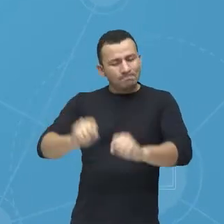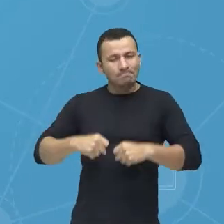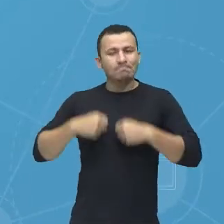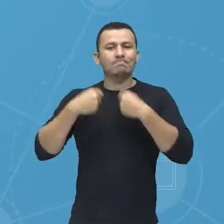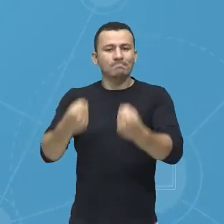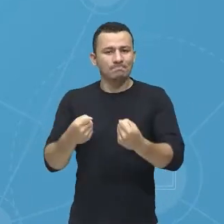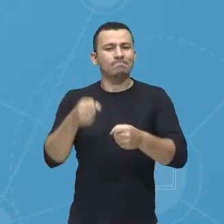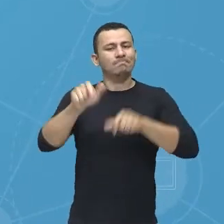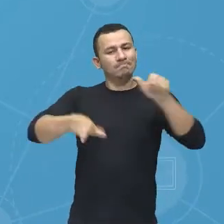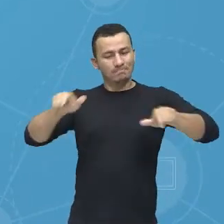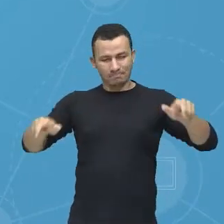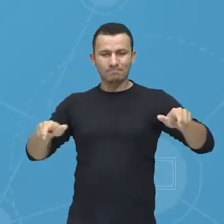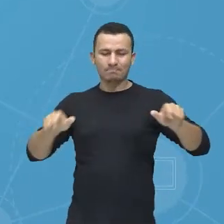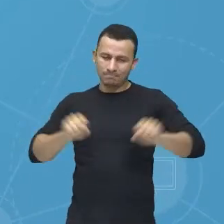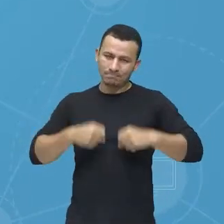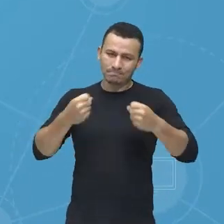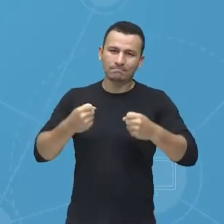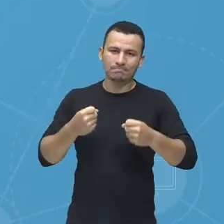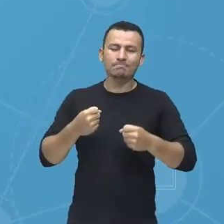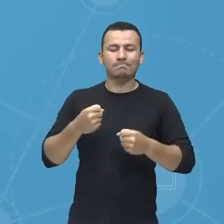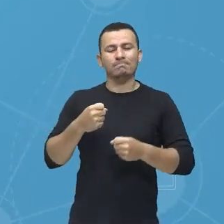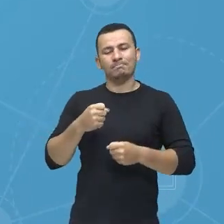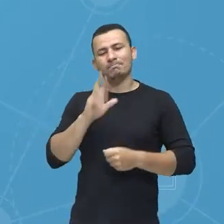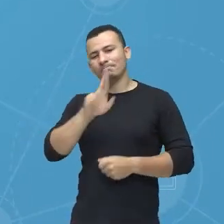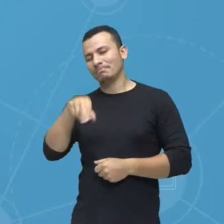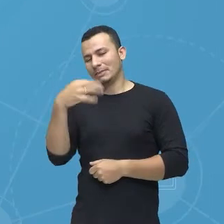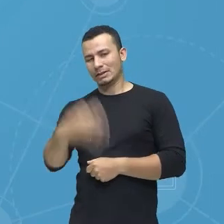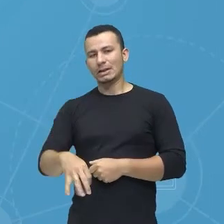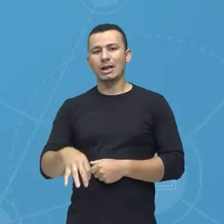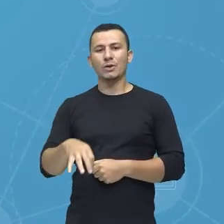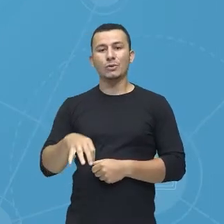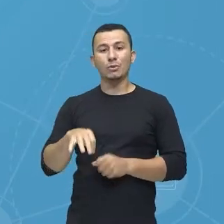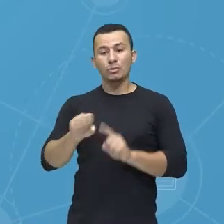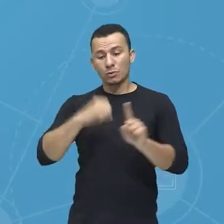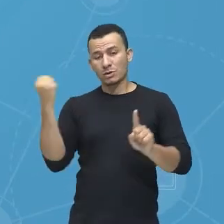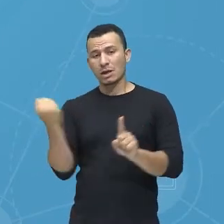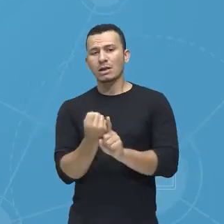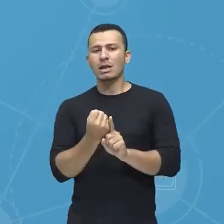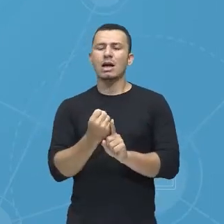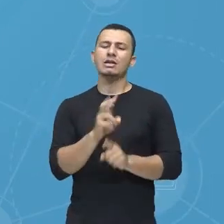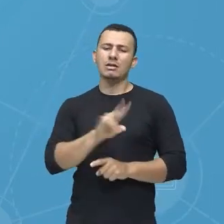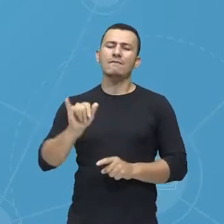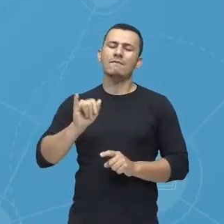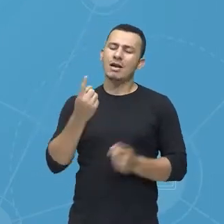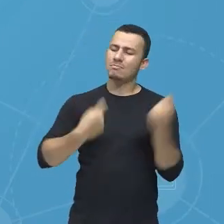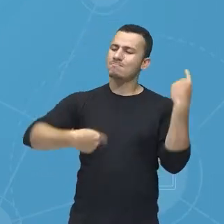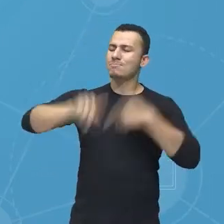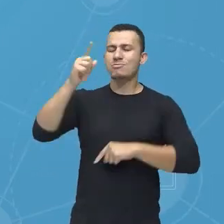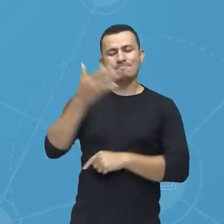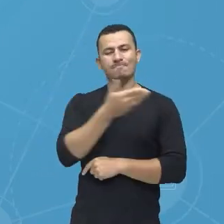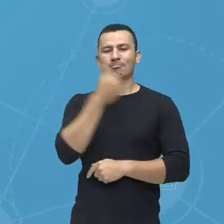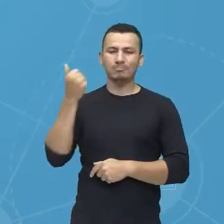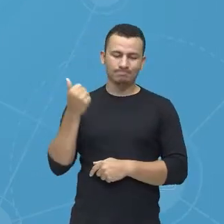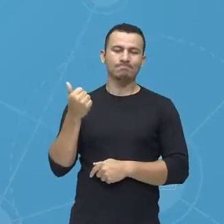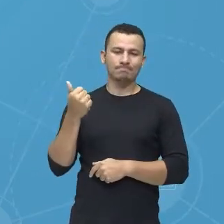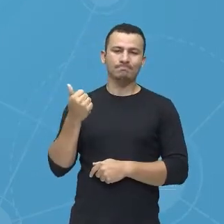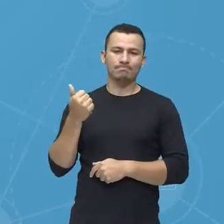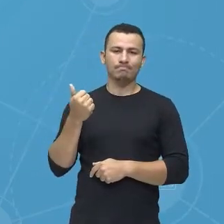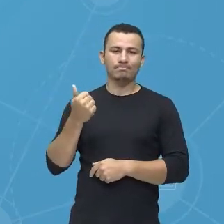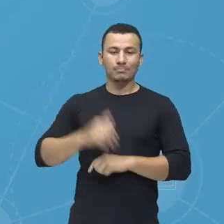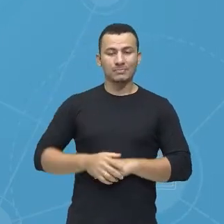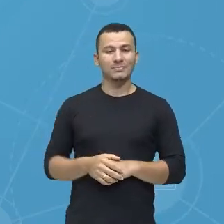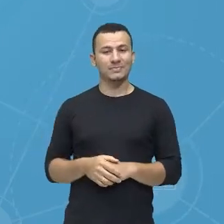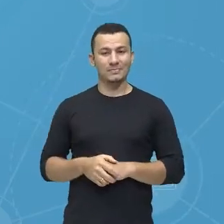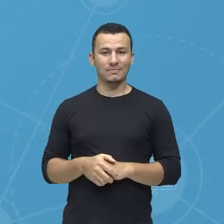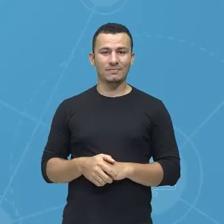um de nós, podem ter certeza. Como humanidade, nós iremos evoluir muito.